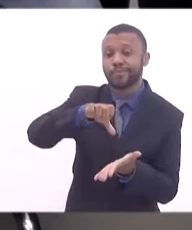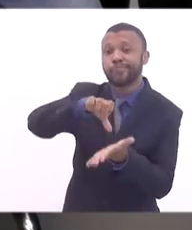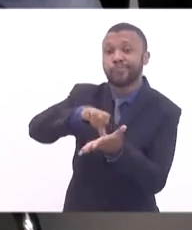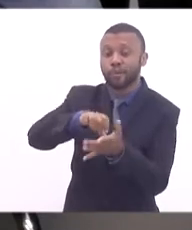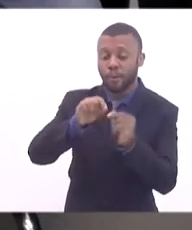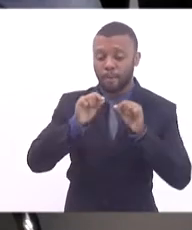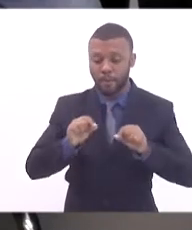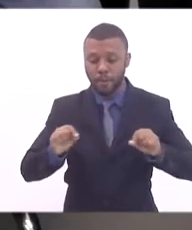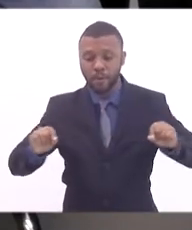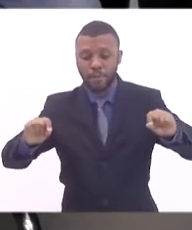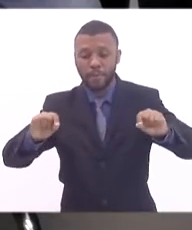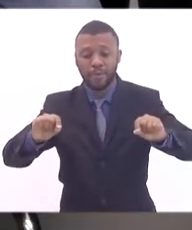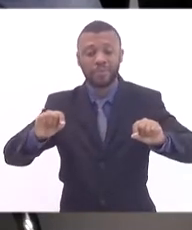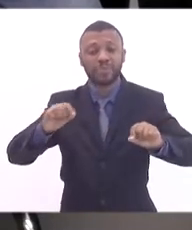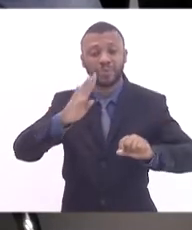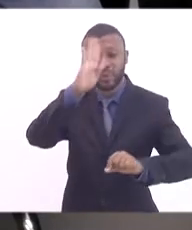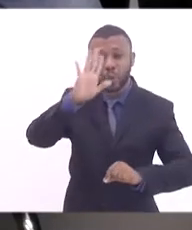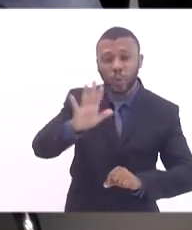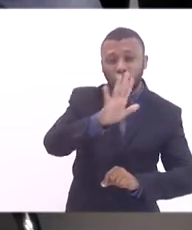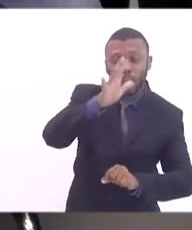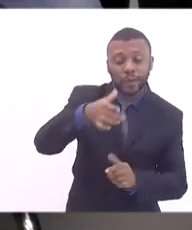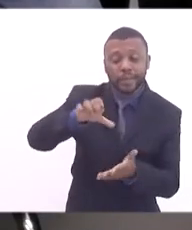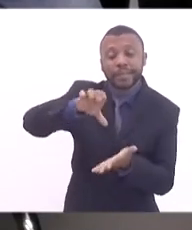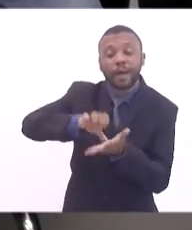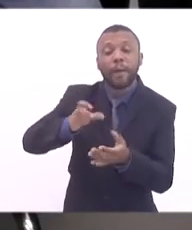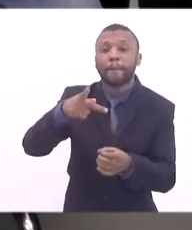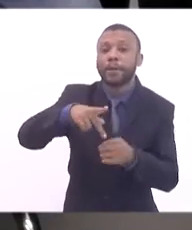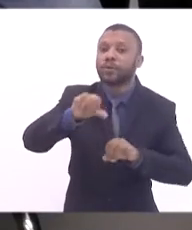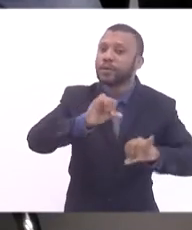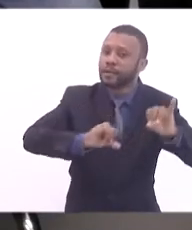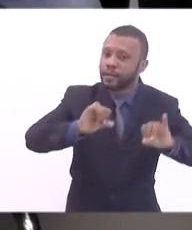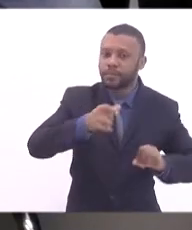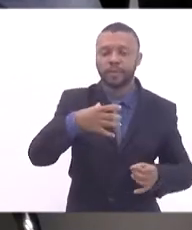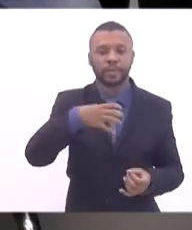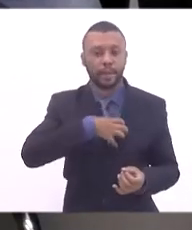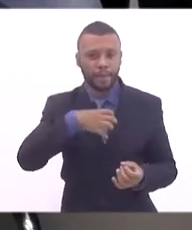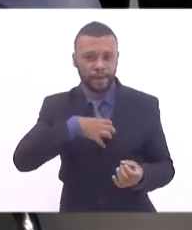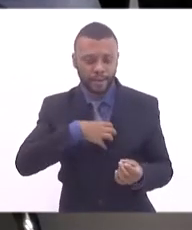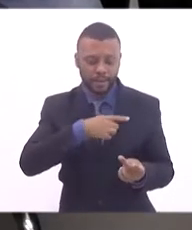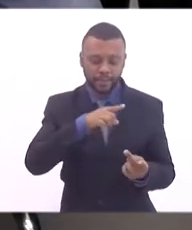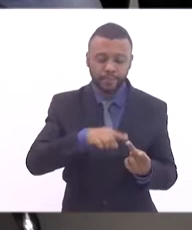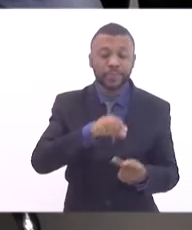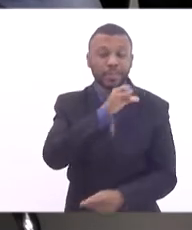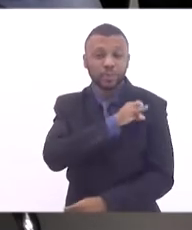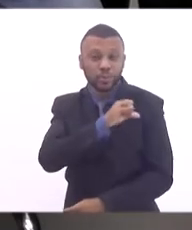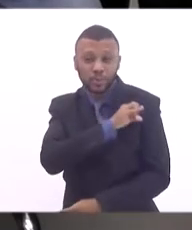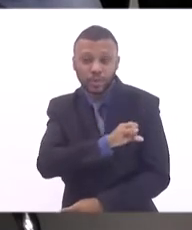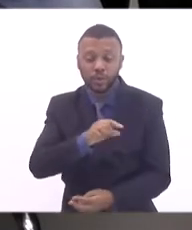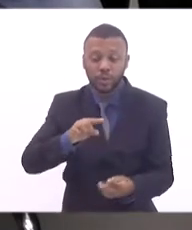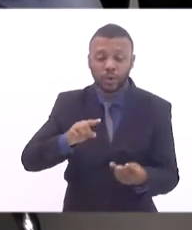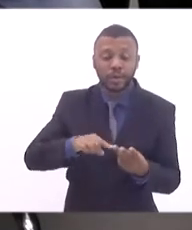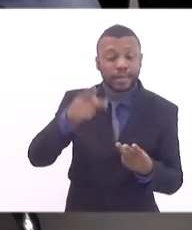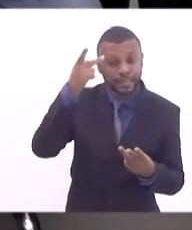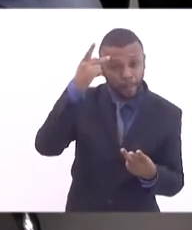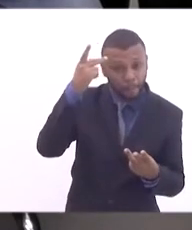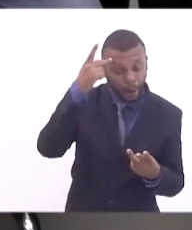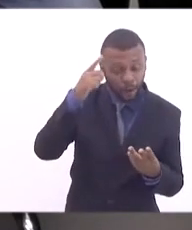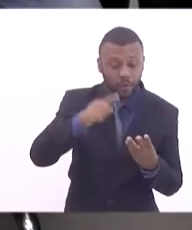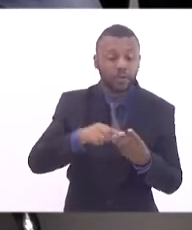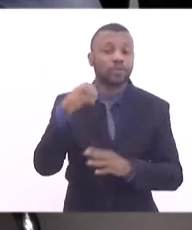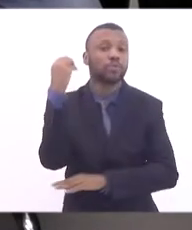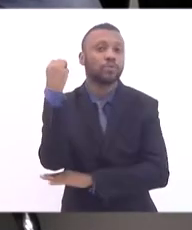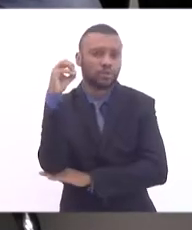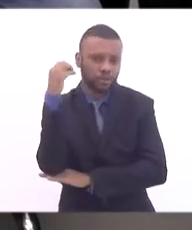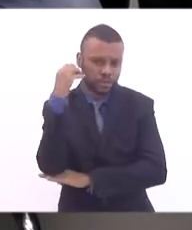na país tem Central petroquímica na Bahia Camaçari aqui no Rio São Paulo e no Rio Grande do Sul entre uns